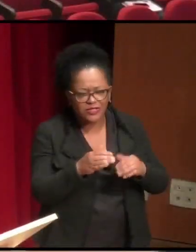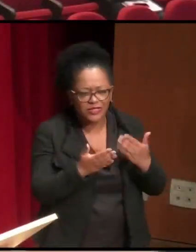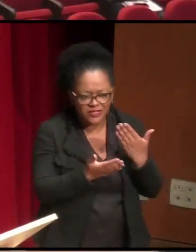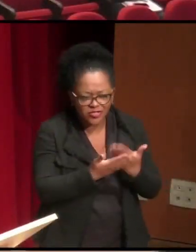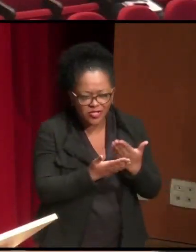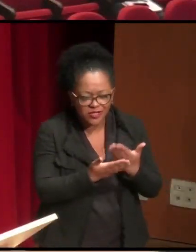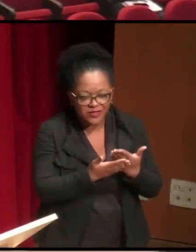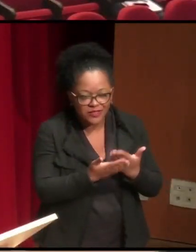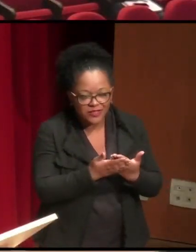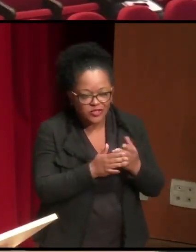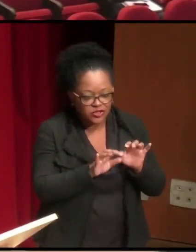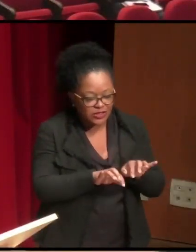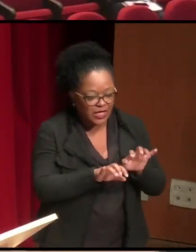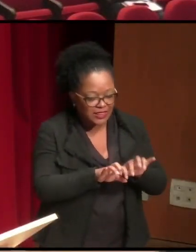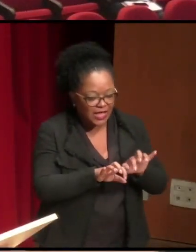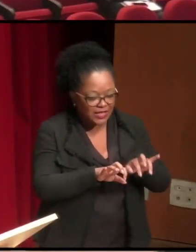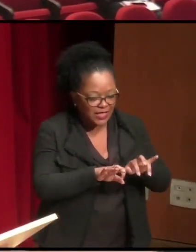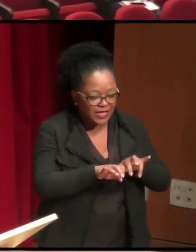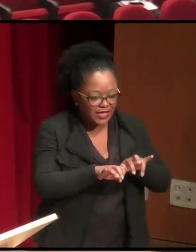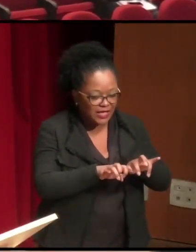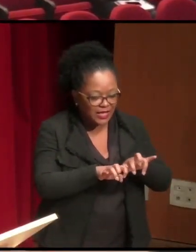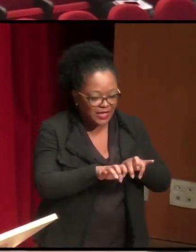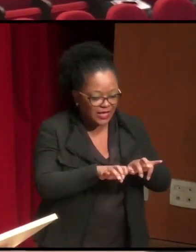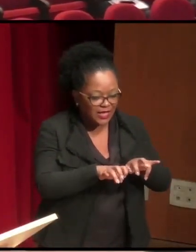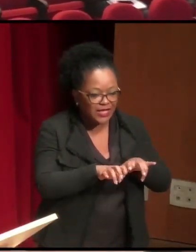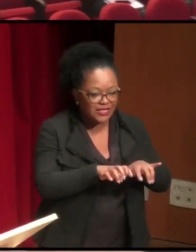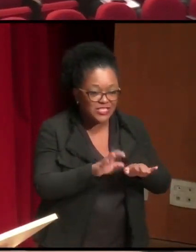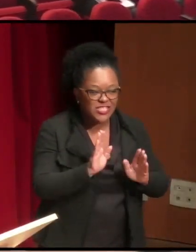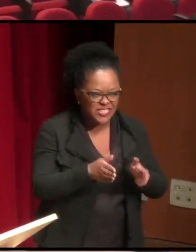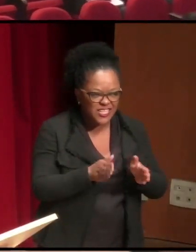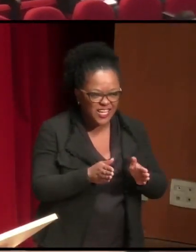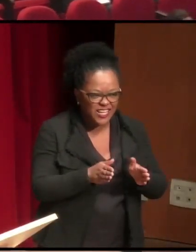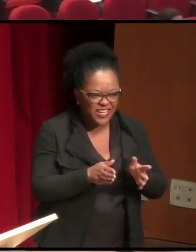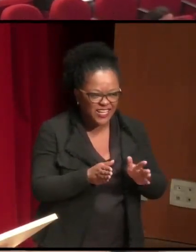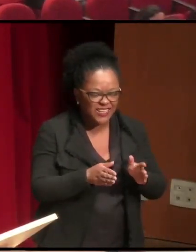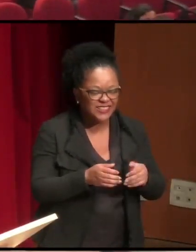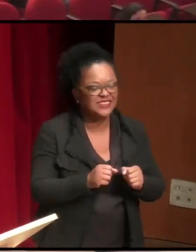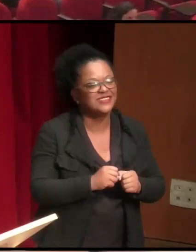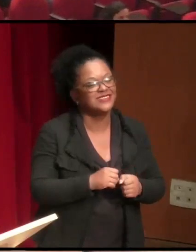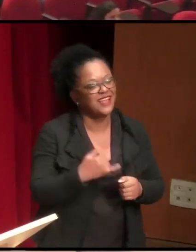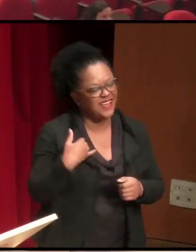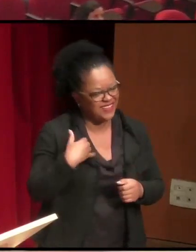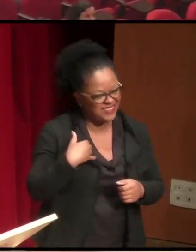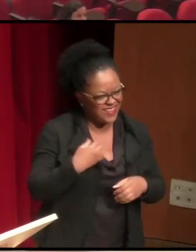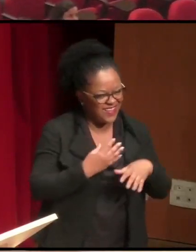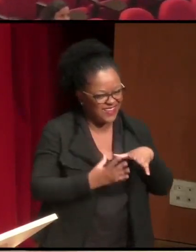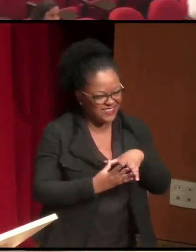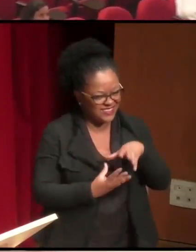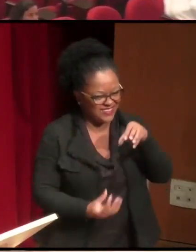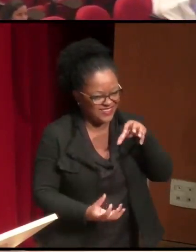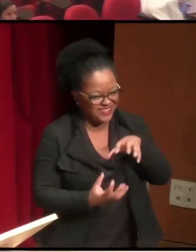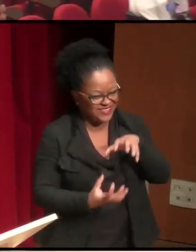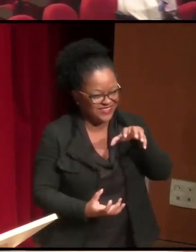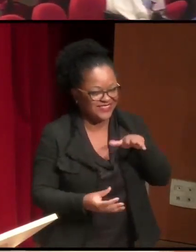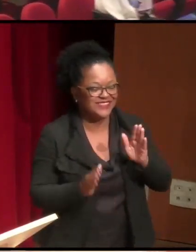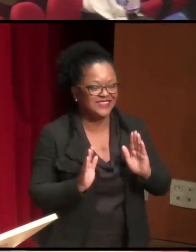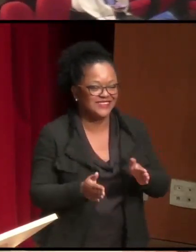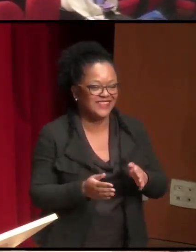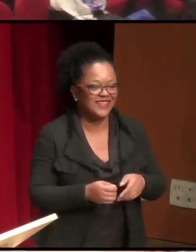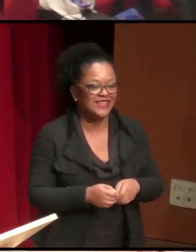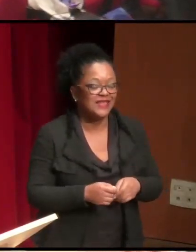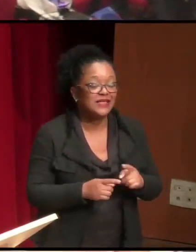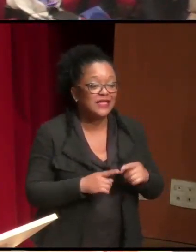pedir, denunciaram a idade, mas tudo bem. Então, aquela mesma máquina de escrever que você apertava